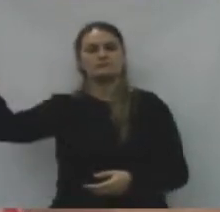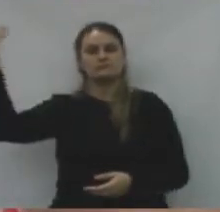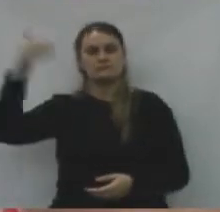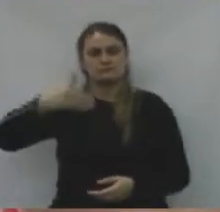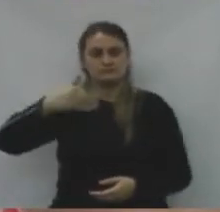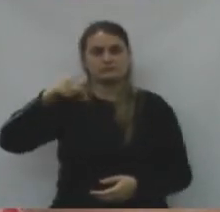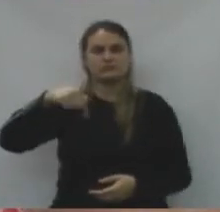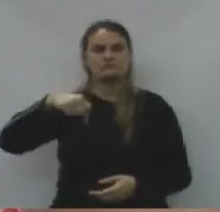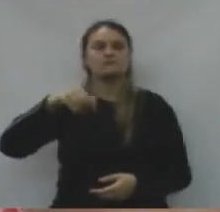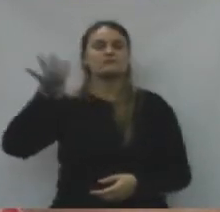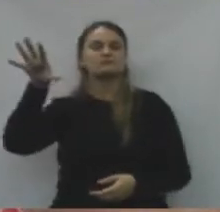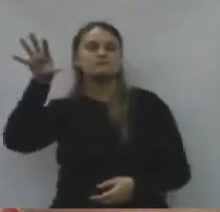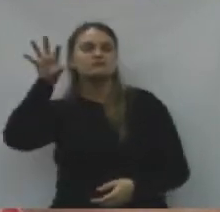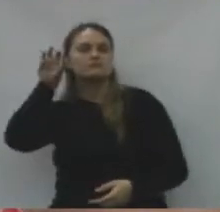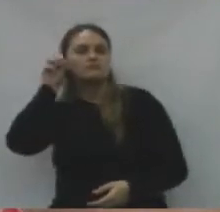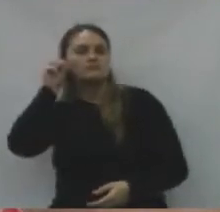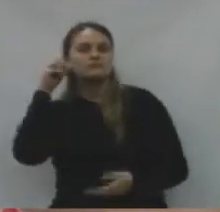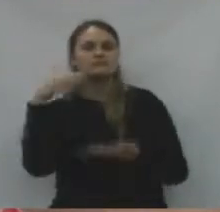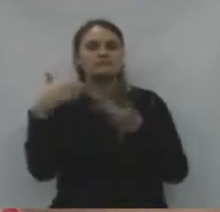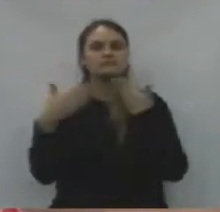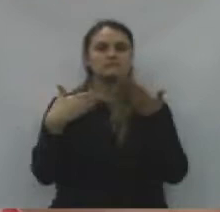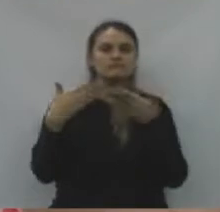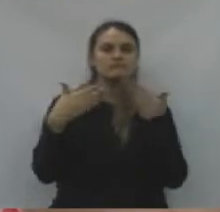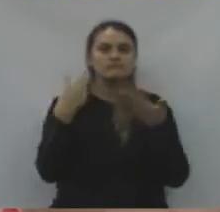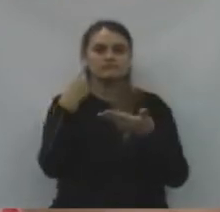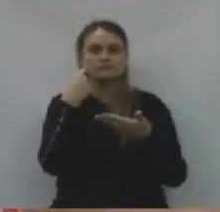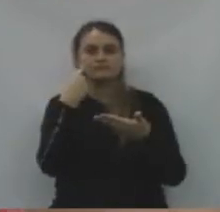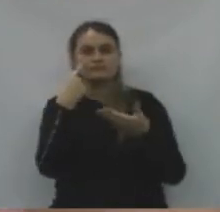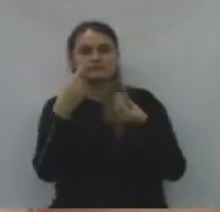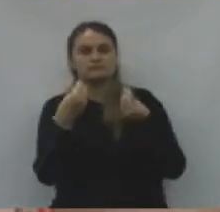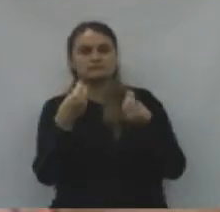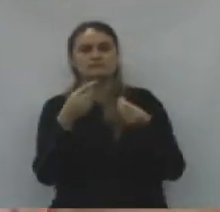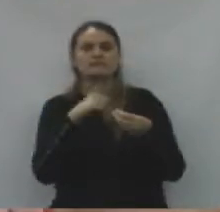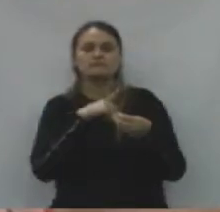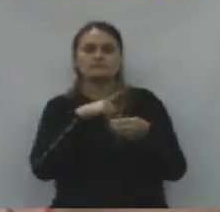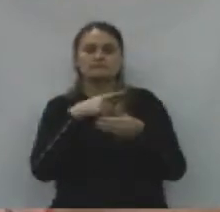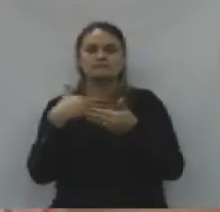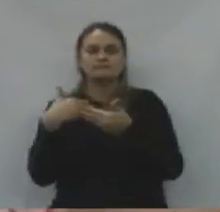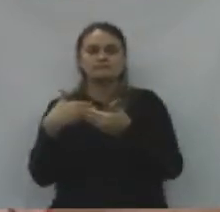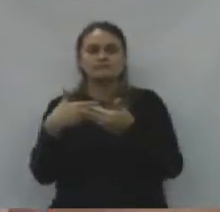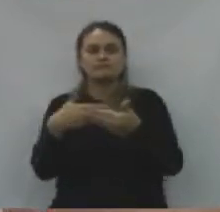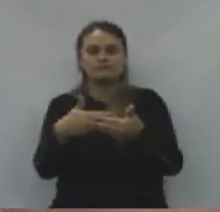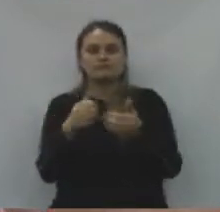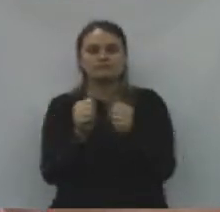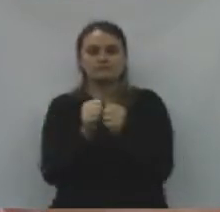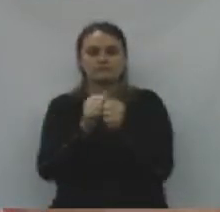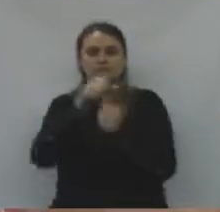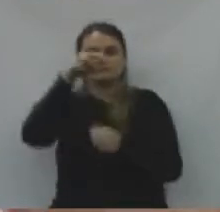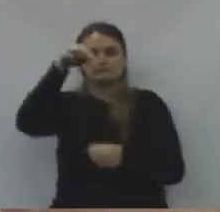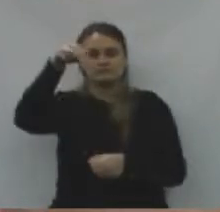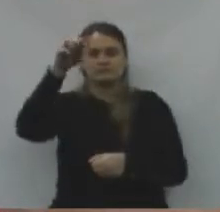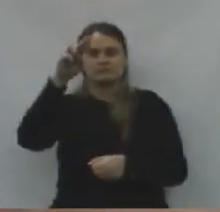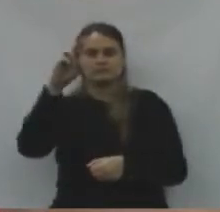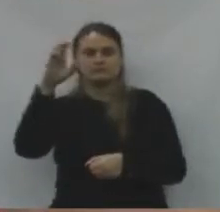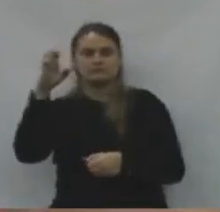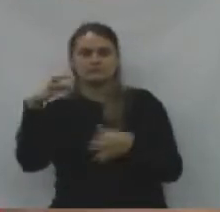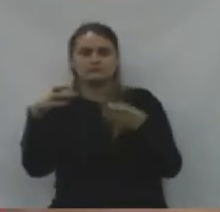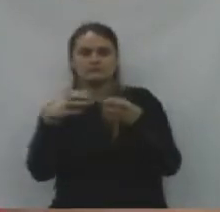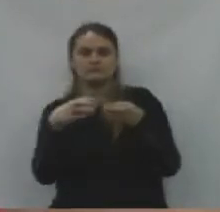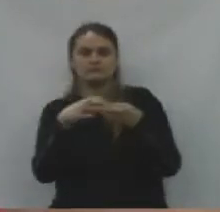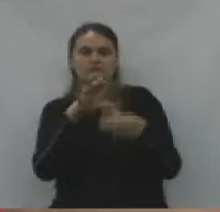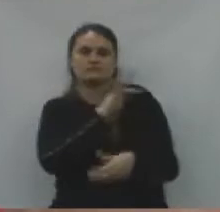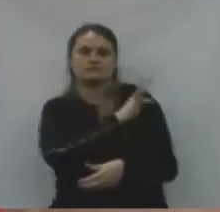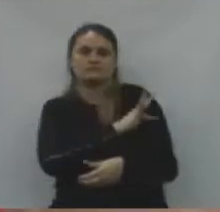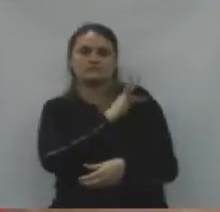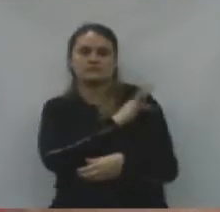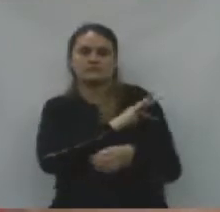para ouvir e acompanhar que ele teve por um longo período segundo números da educação onde uma equipe técnica de